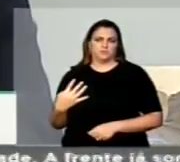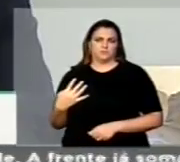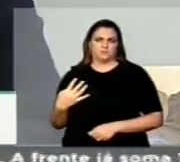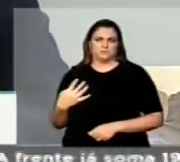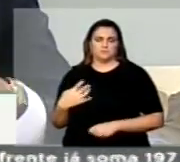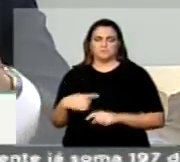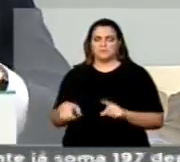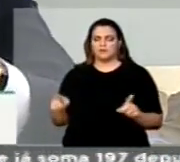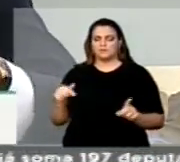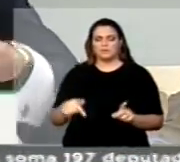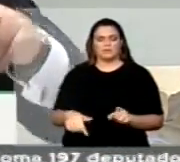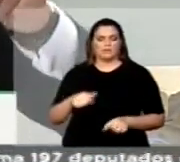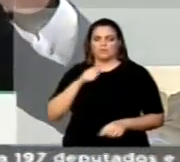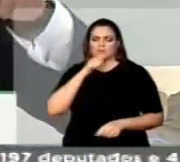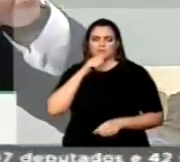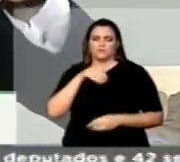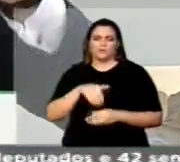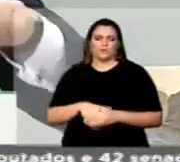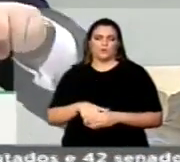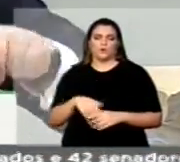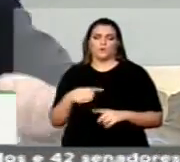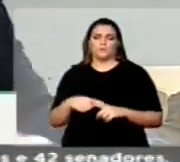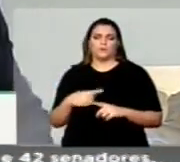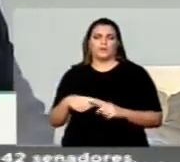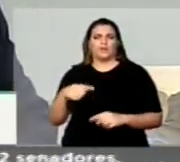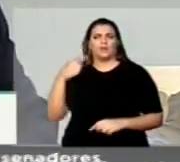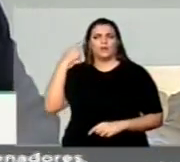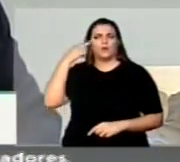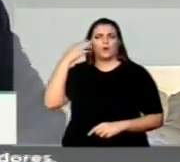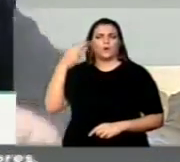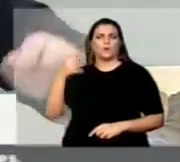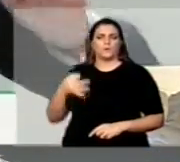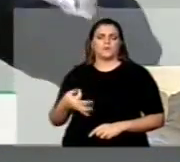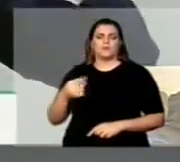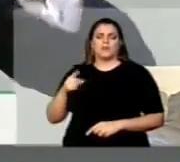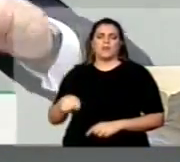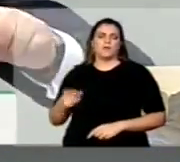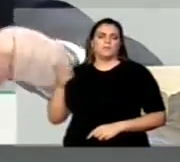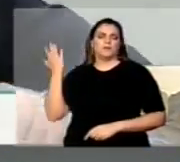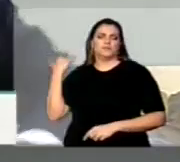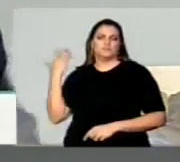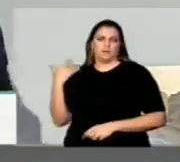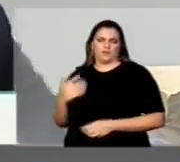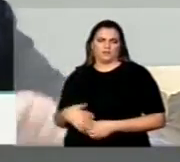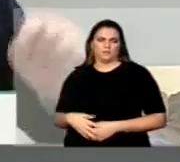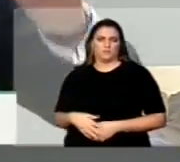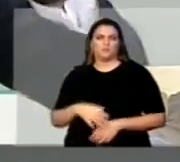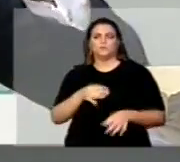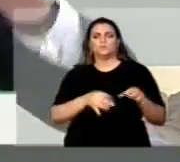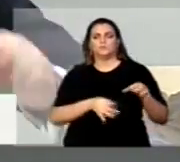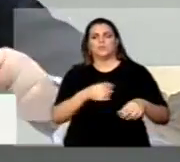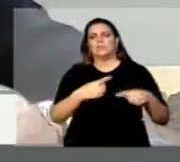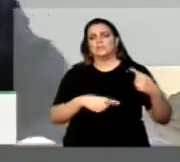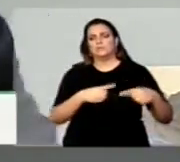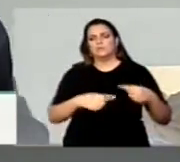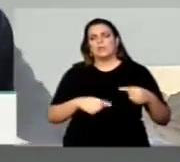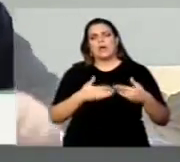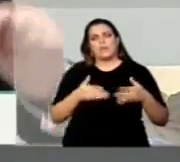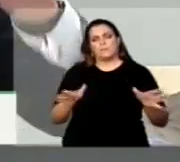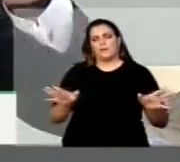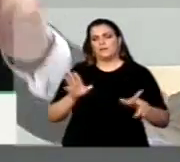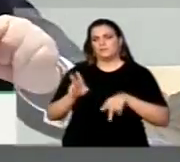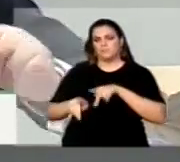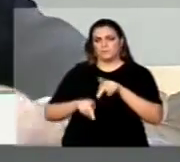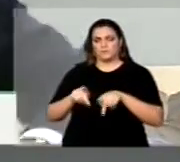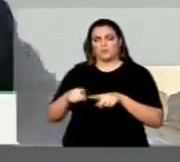casa, porque eu entendi que se tratava do mandato anterior. Havia uma discussão jurídica, que foi feita de forma pública, que